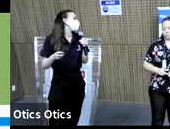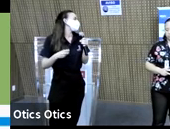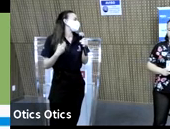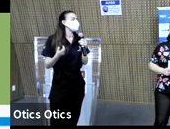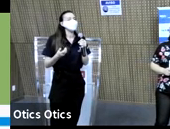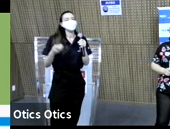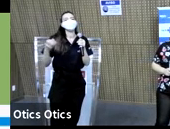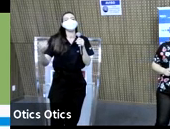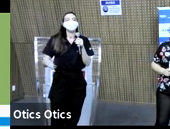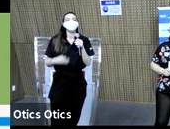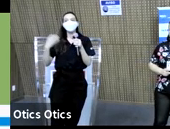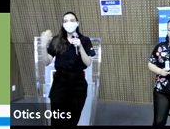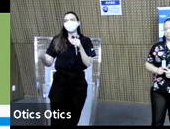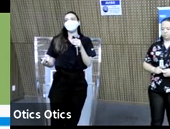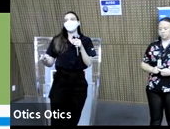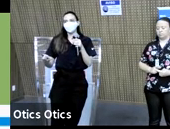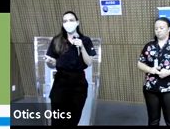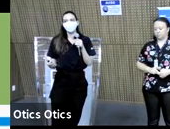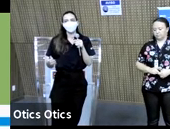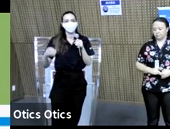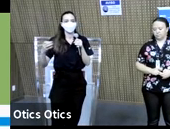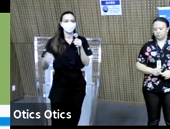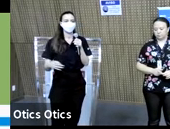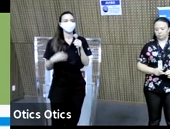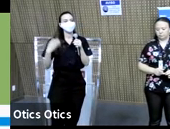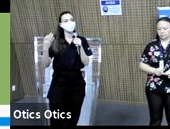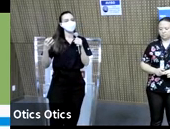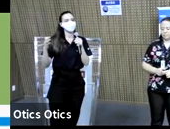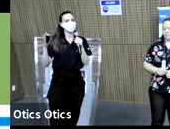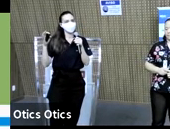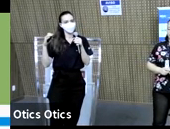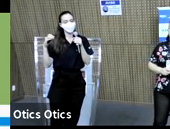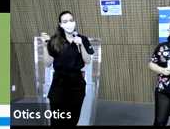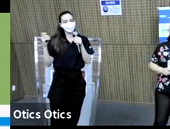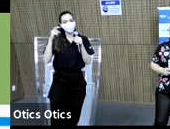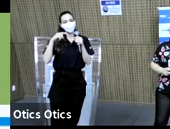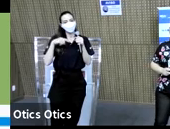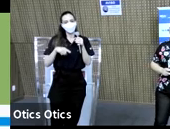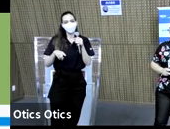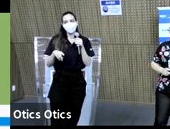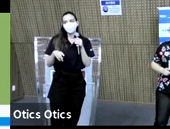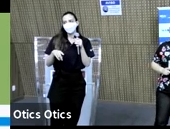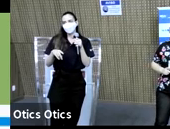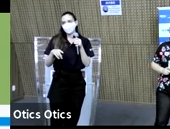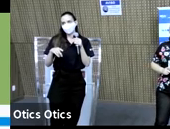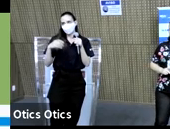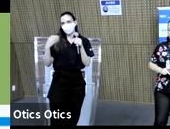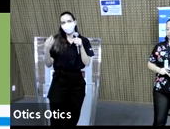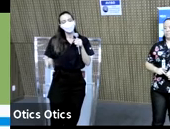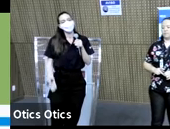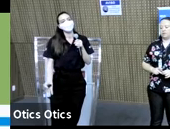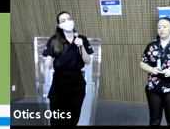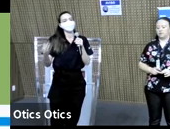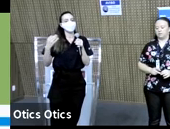fomos descobrir que teria que solicitar. Então, às vezes, a pessoa que solicitava não registrava a